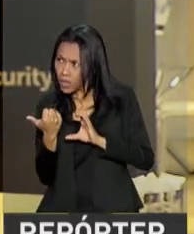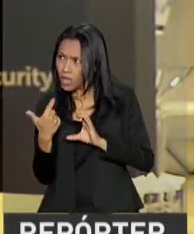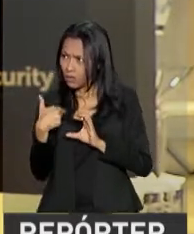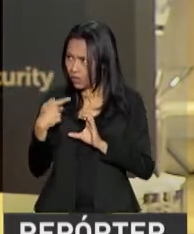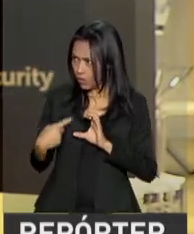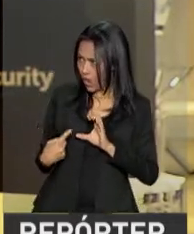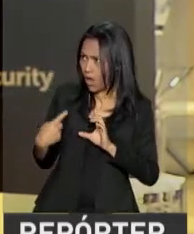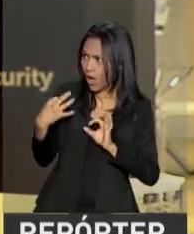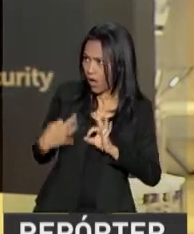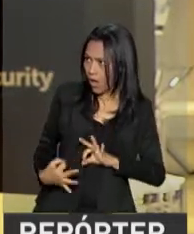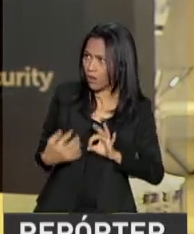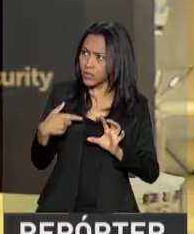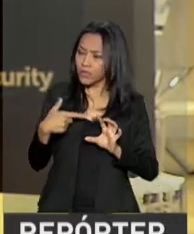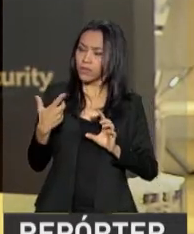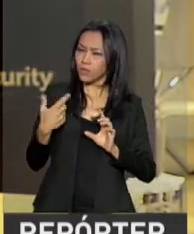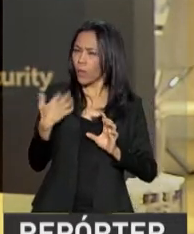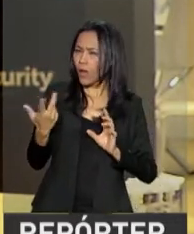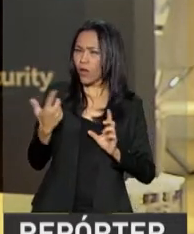chegou pra mim isso é real isso não é real